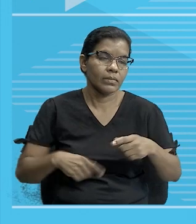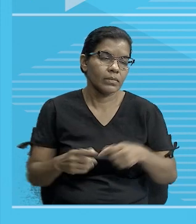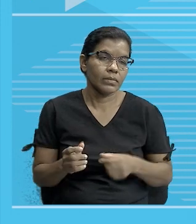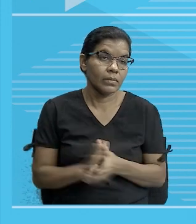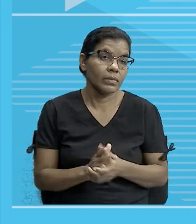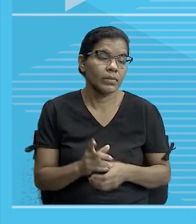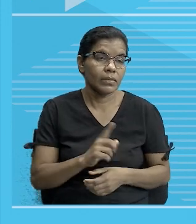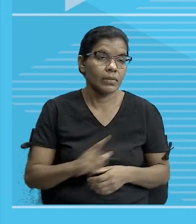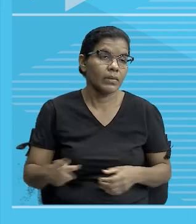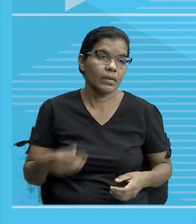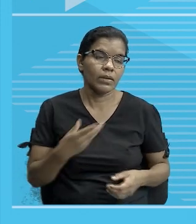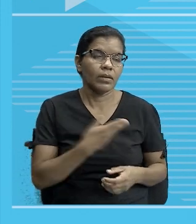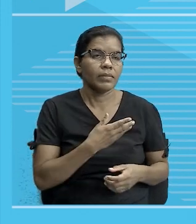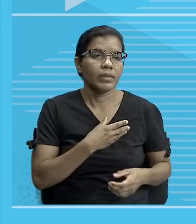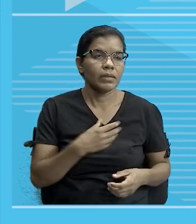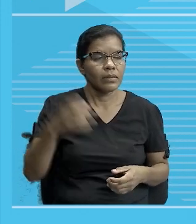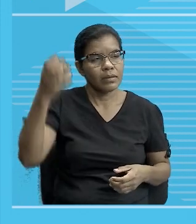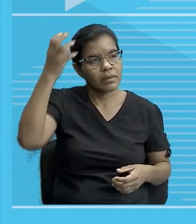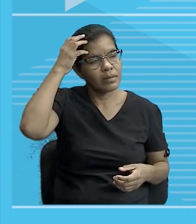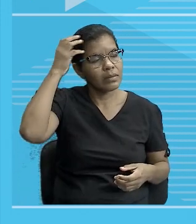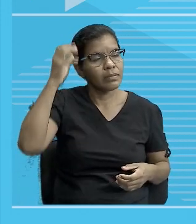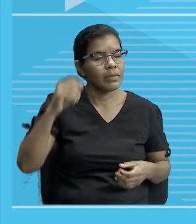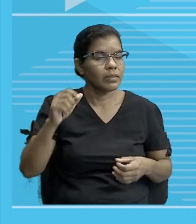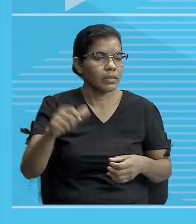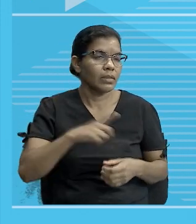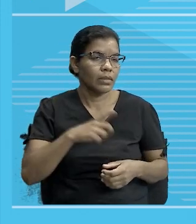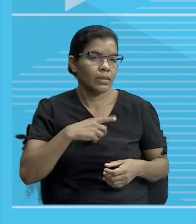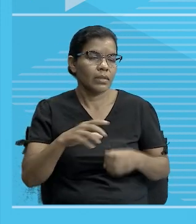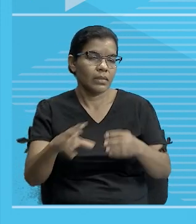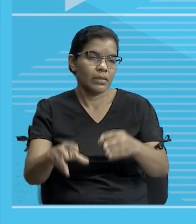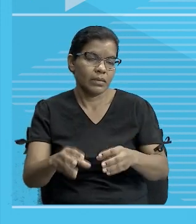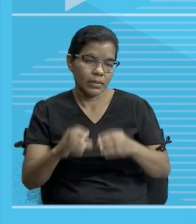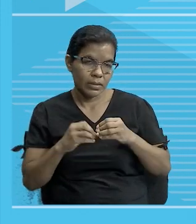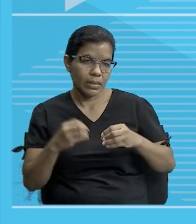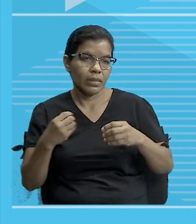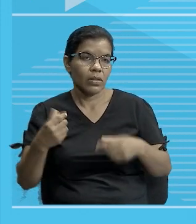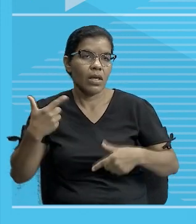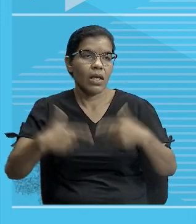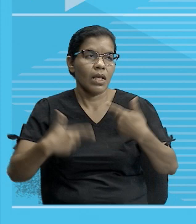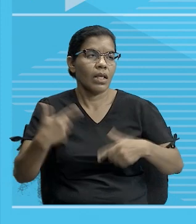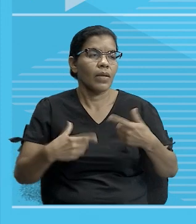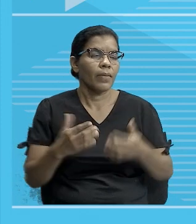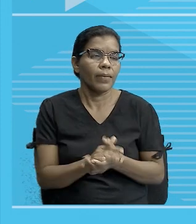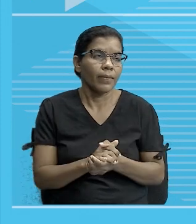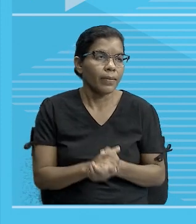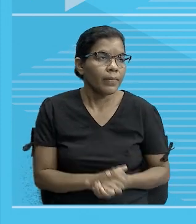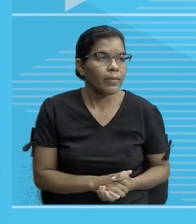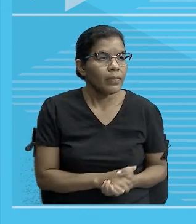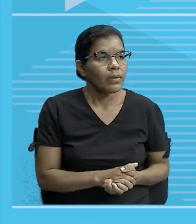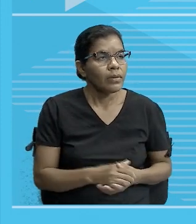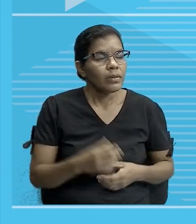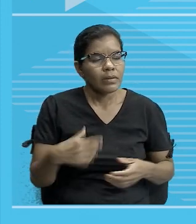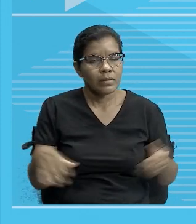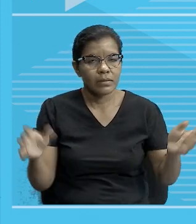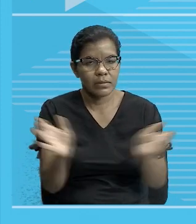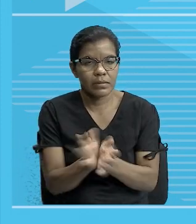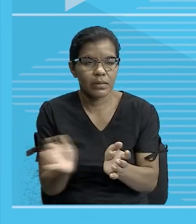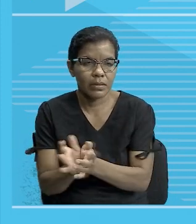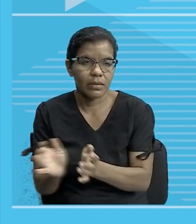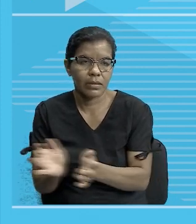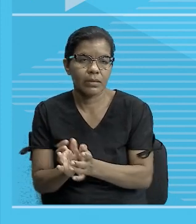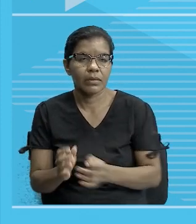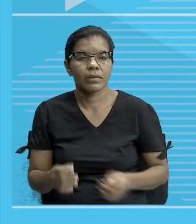Ixi, rapaz! Aí, olha, durante as reuniões se decidiu que o rei era